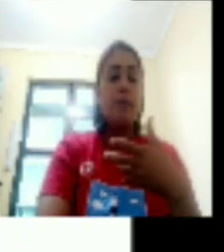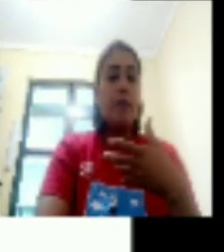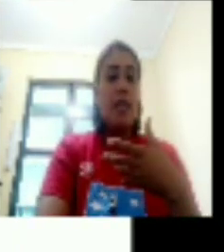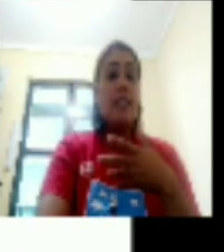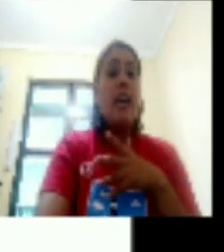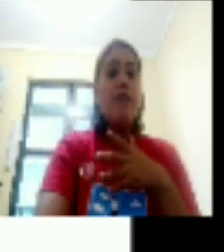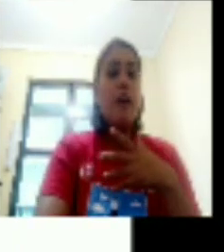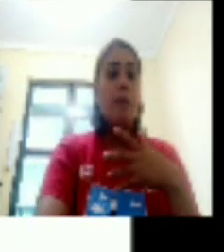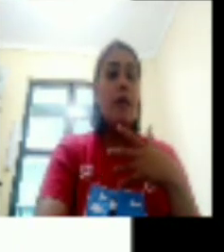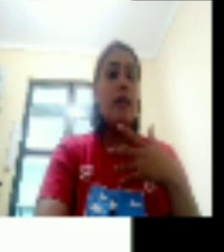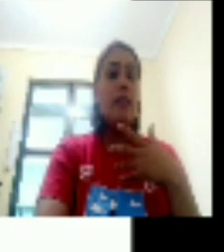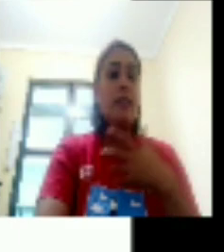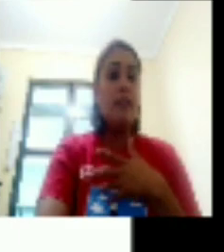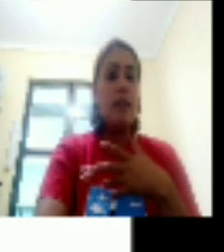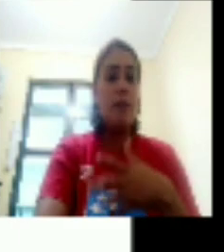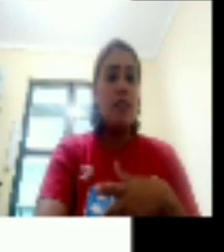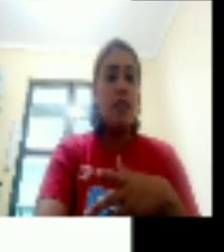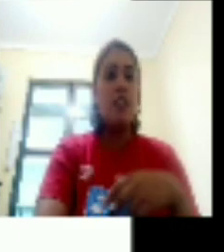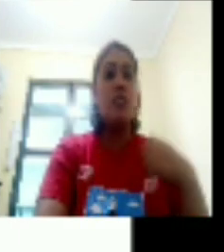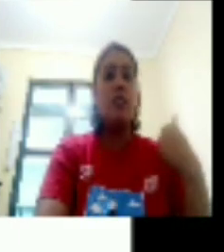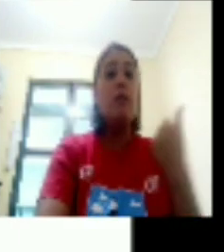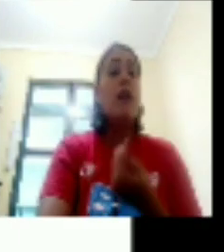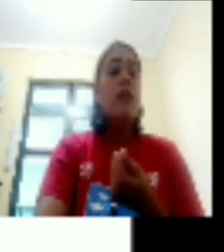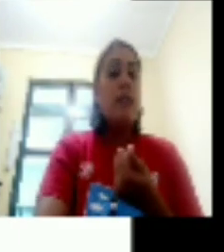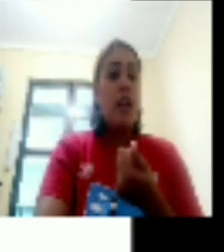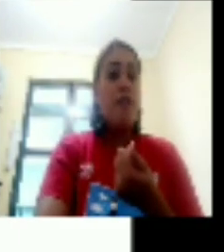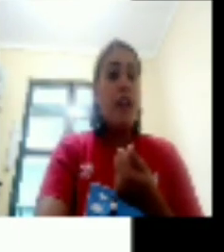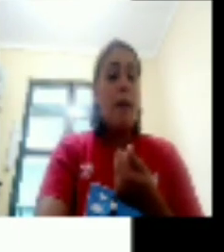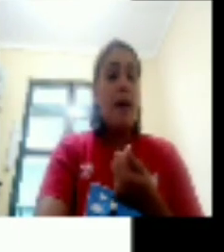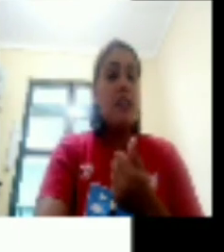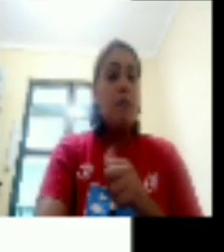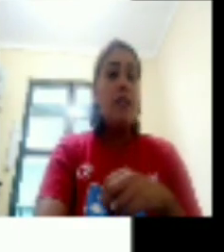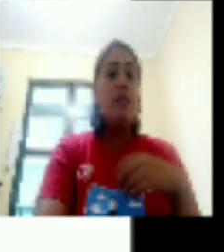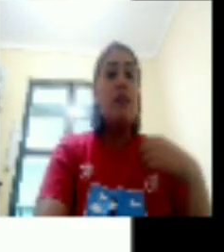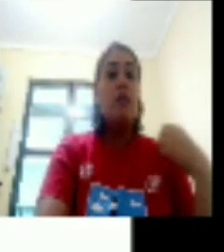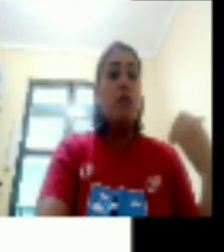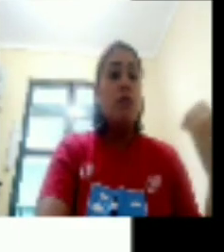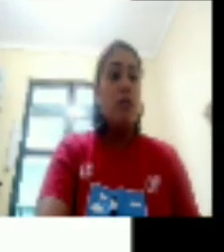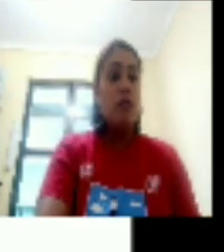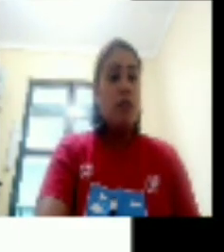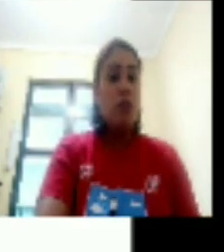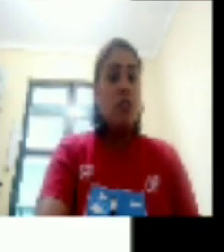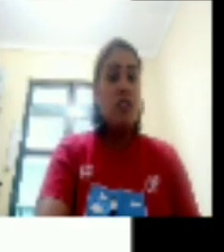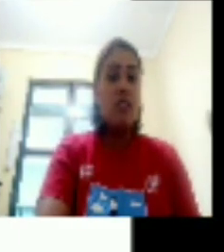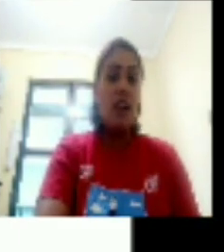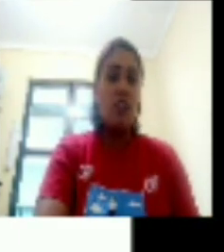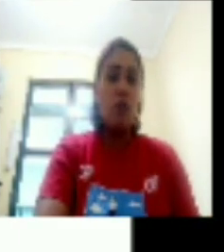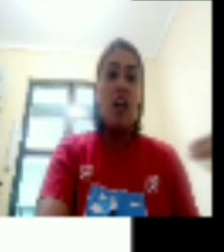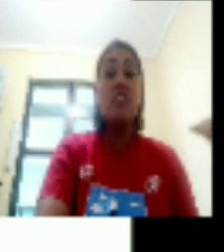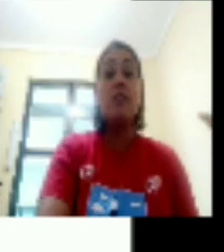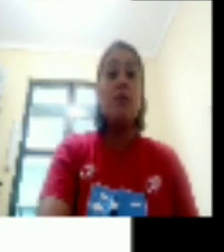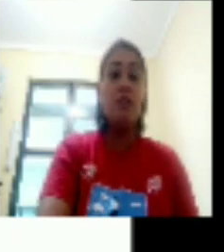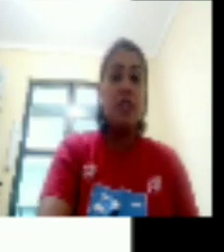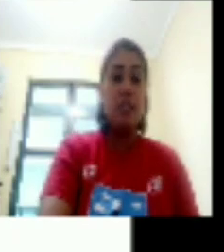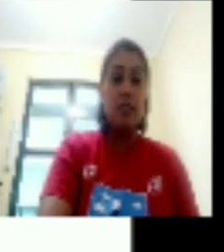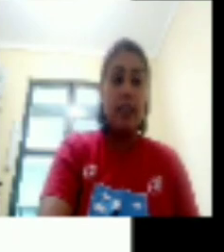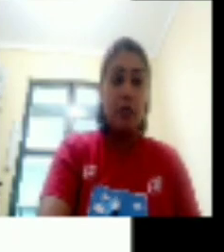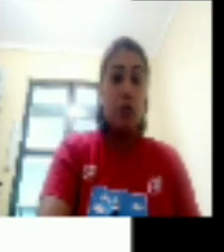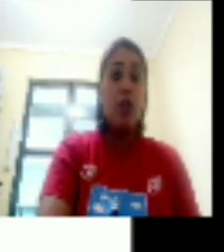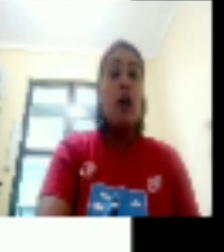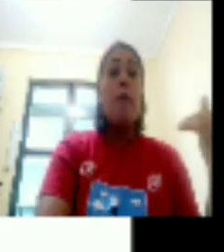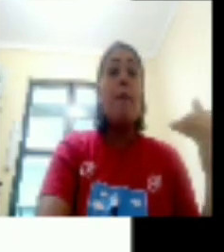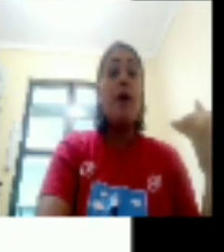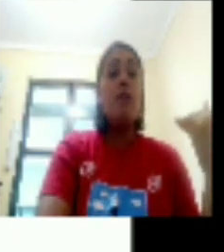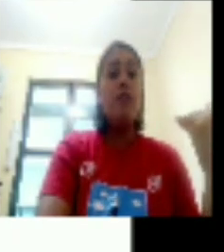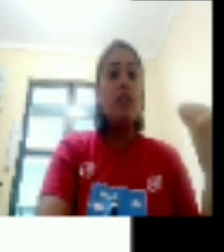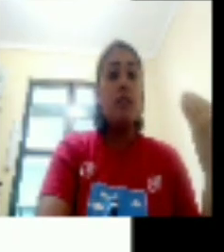Essa reforma sanitária brasileira, gente, teve a participação dos intelectuais